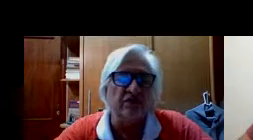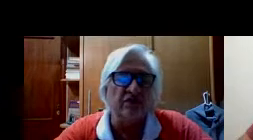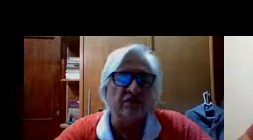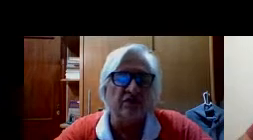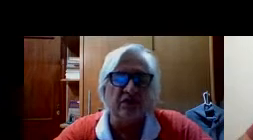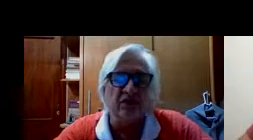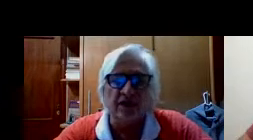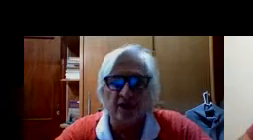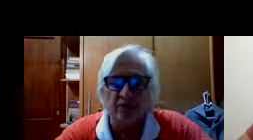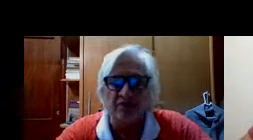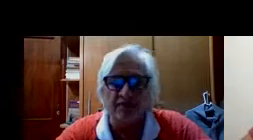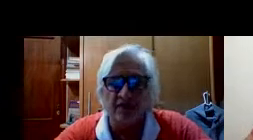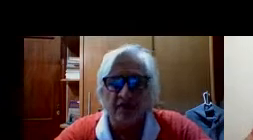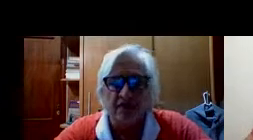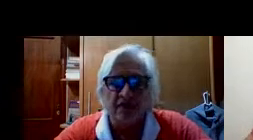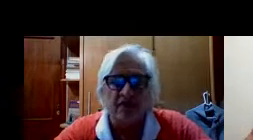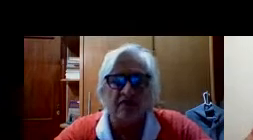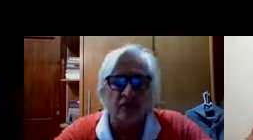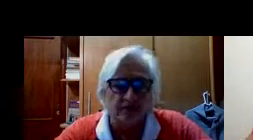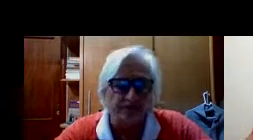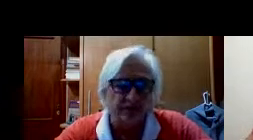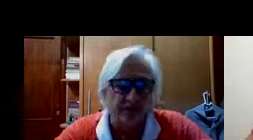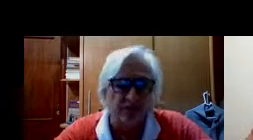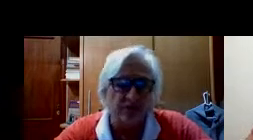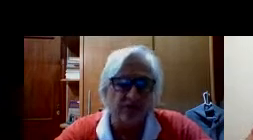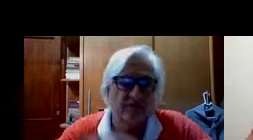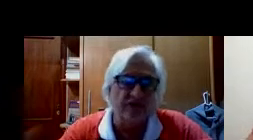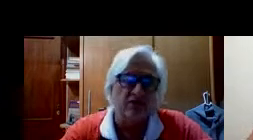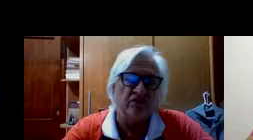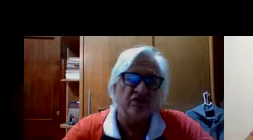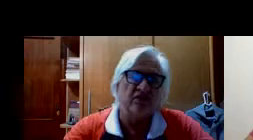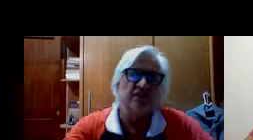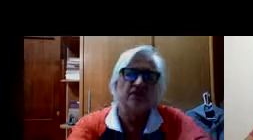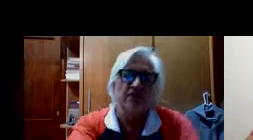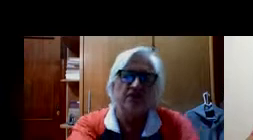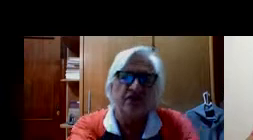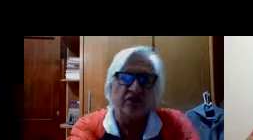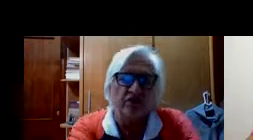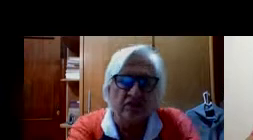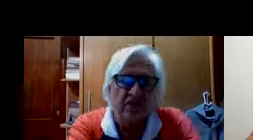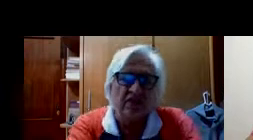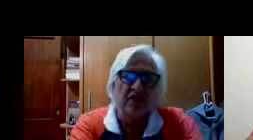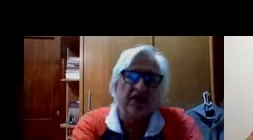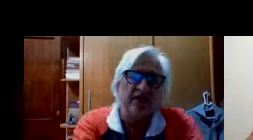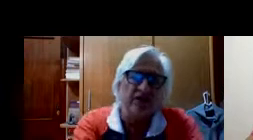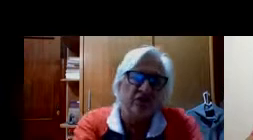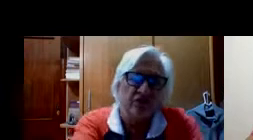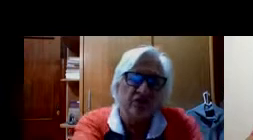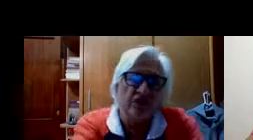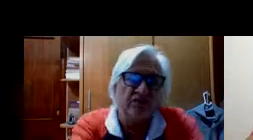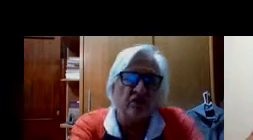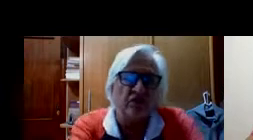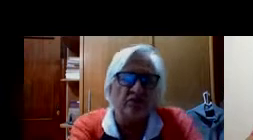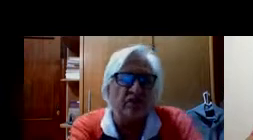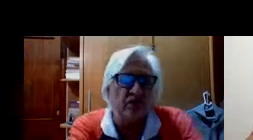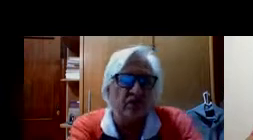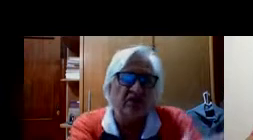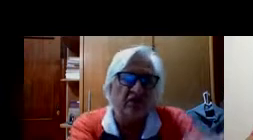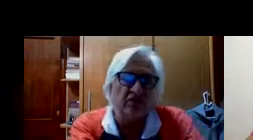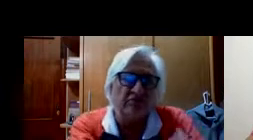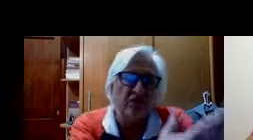com silício é utilizado para fazer transistor, especialmente os transistores que vão lá no chip